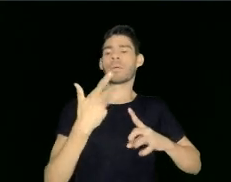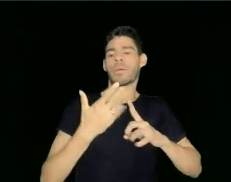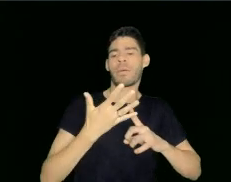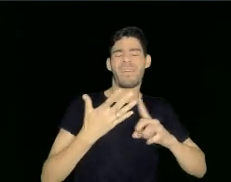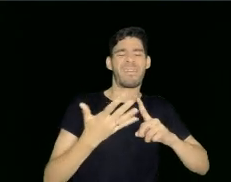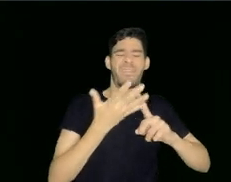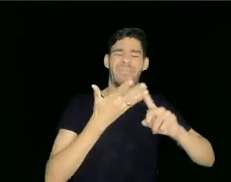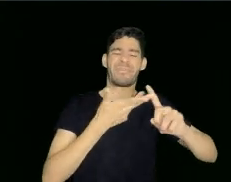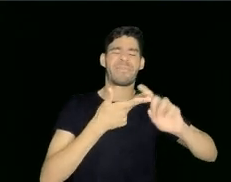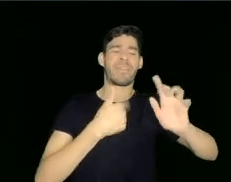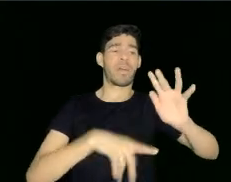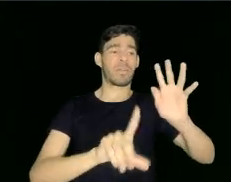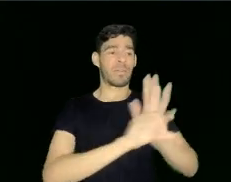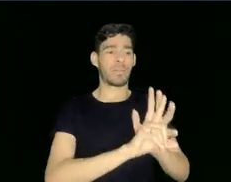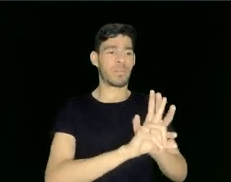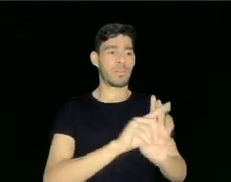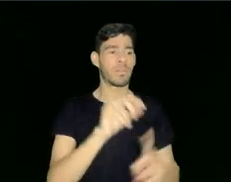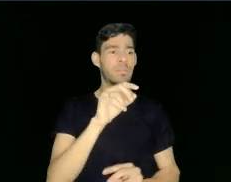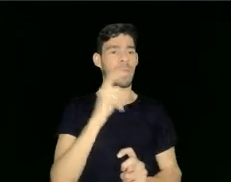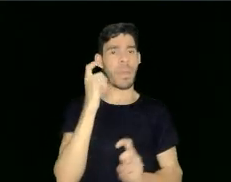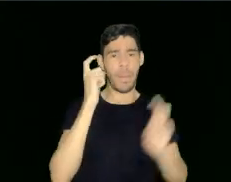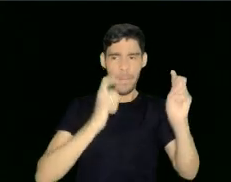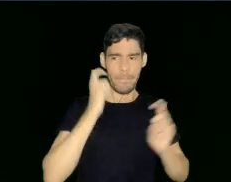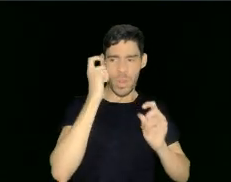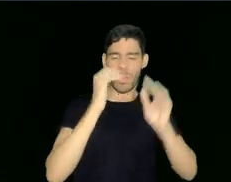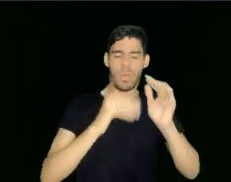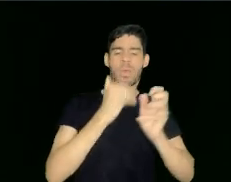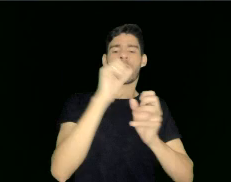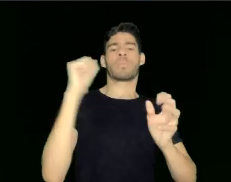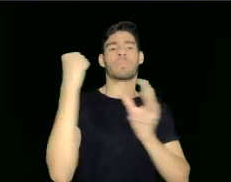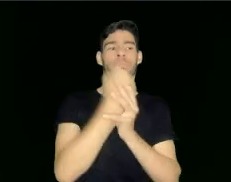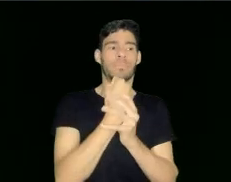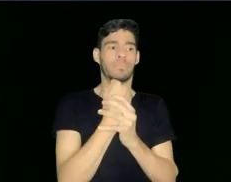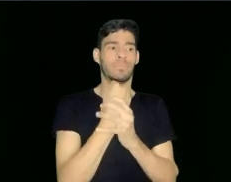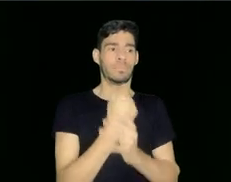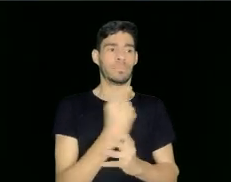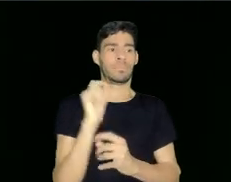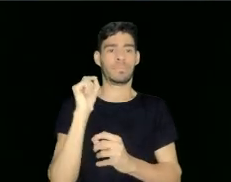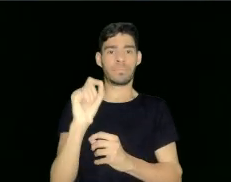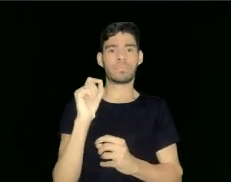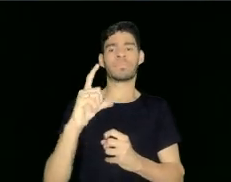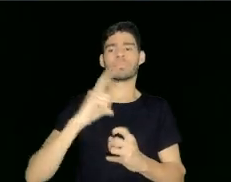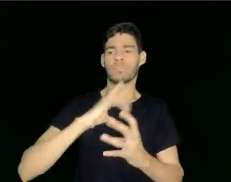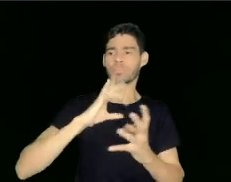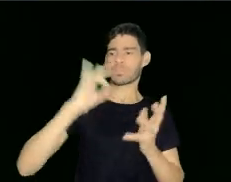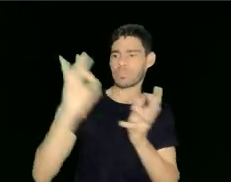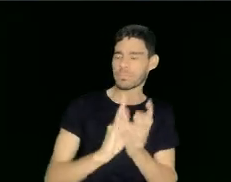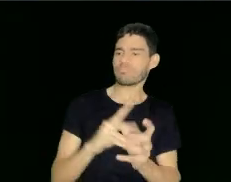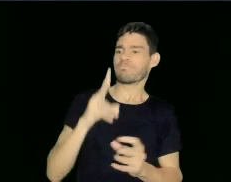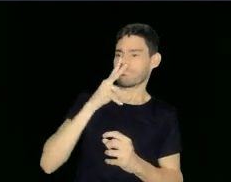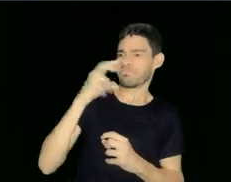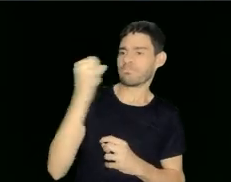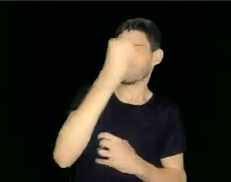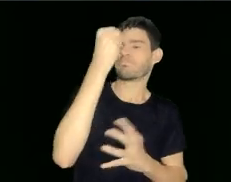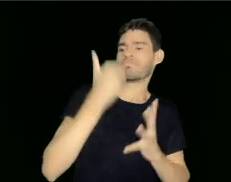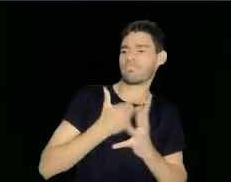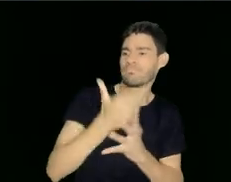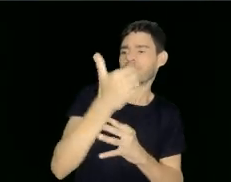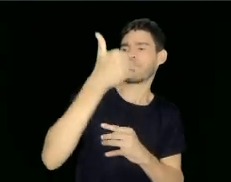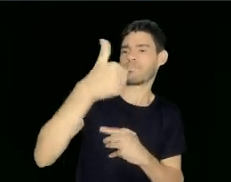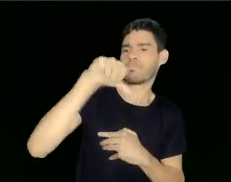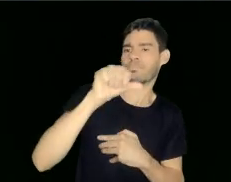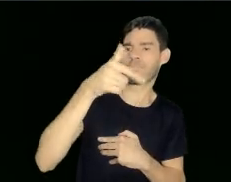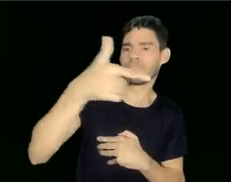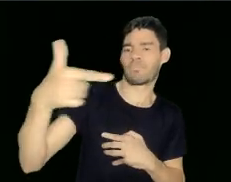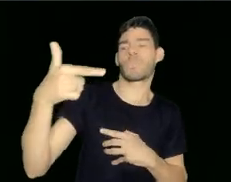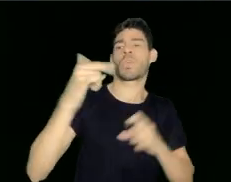Lei de Recursos Hídricos, várias leis. Bom, a preocupação com o desenvolvimento sustentável vem praticamente de